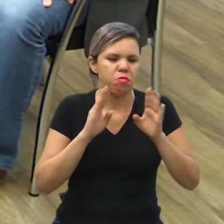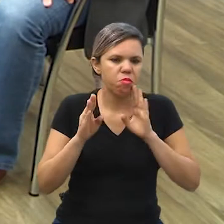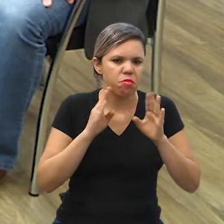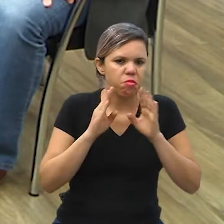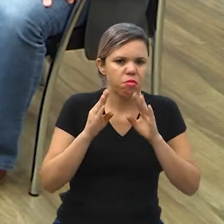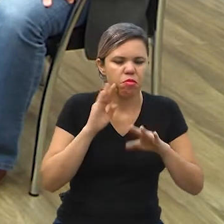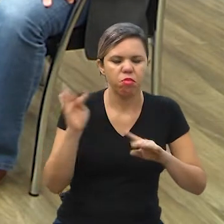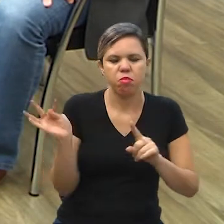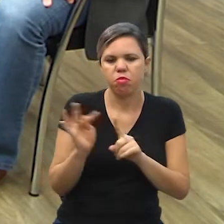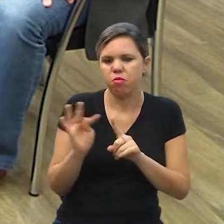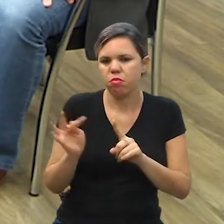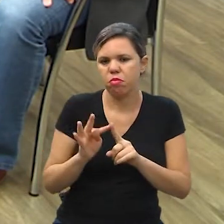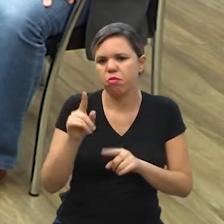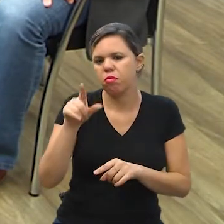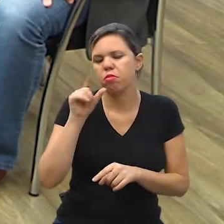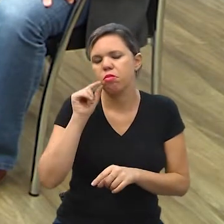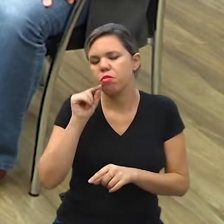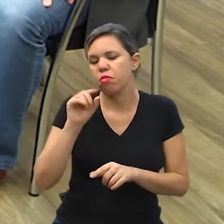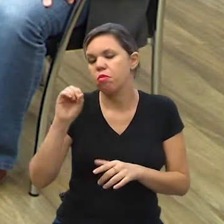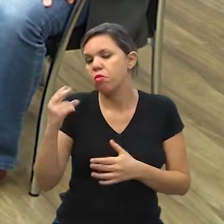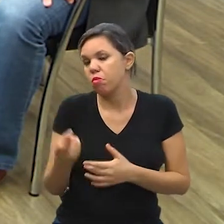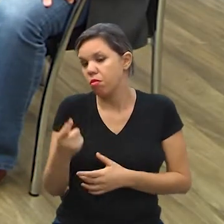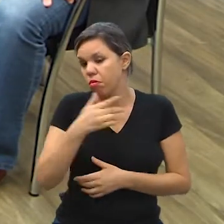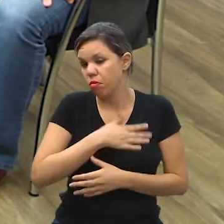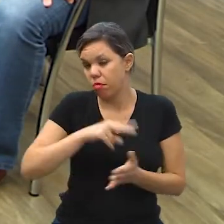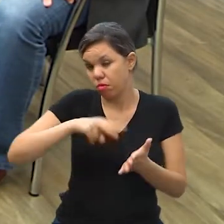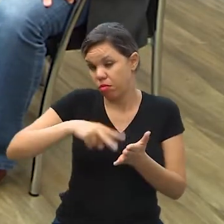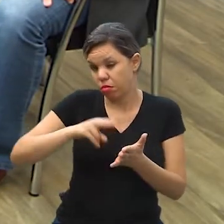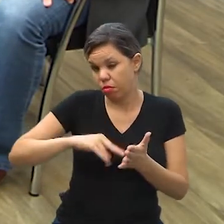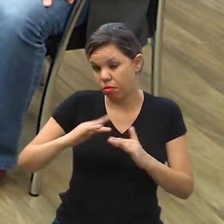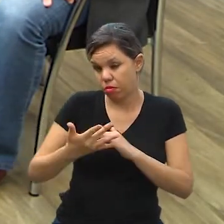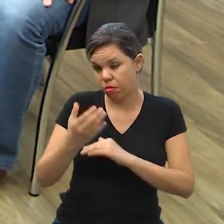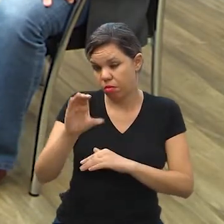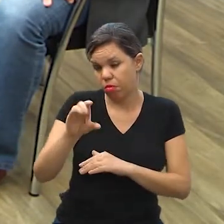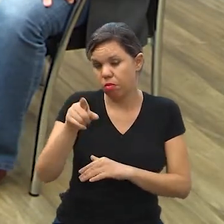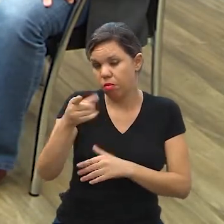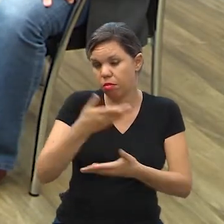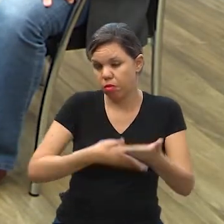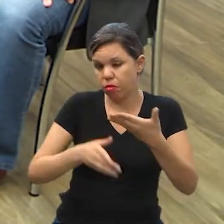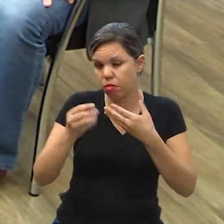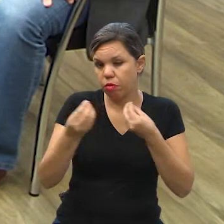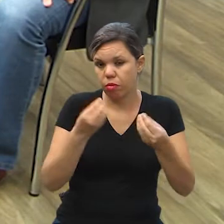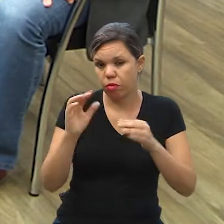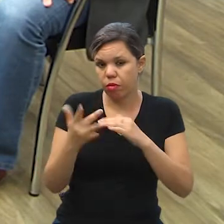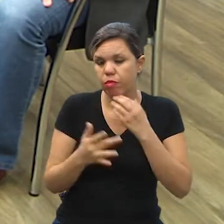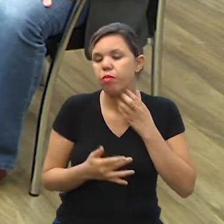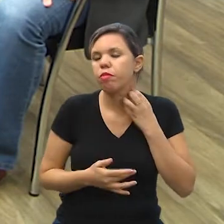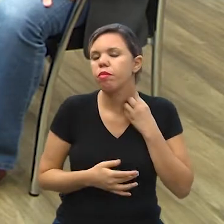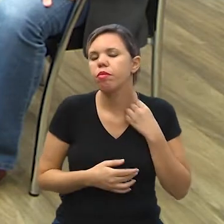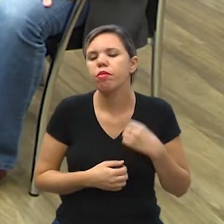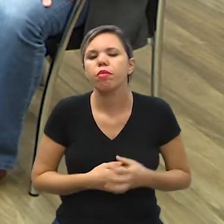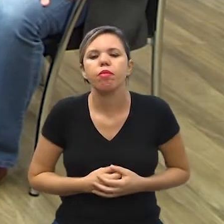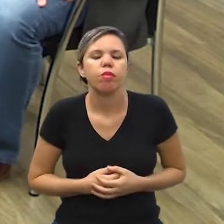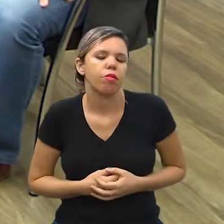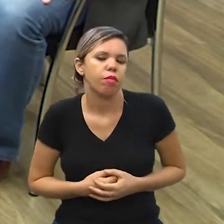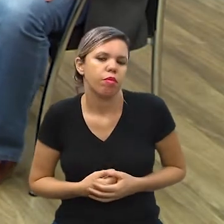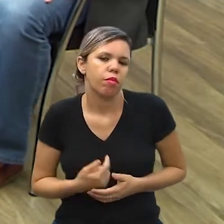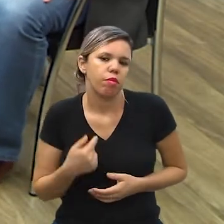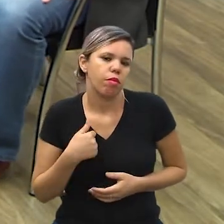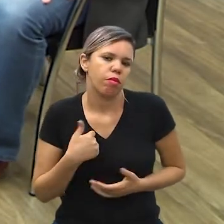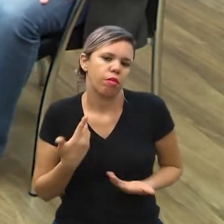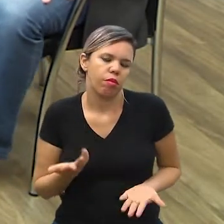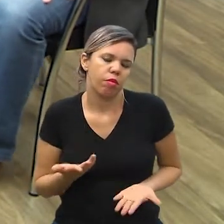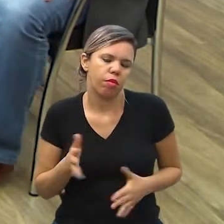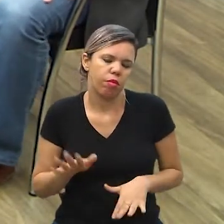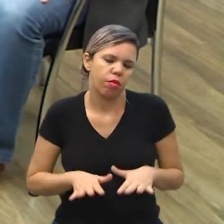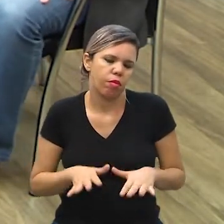Facebook por Twitter ou Você só gosta de ler as notícias como é que a sua relação com a internet Ah